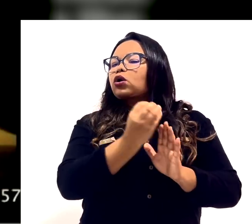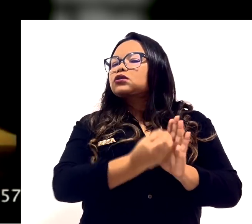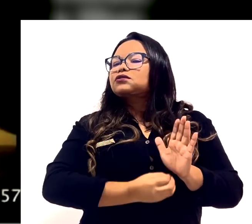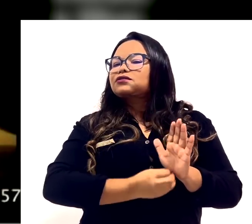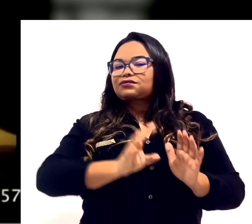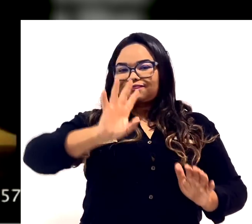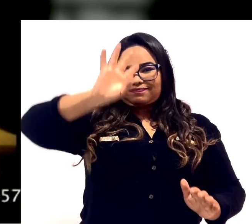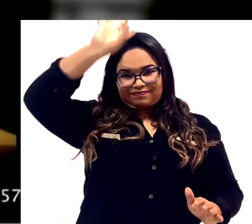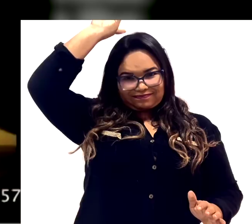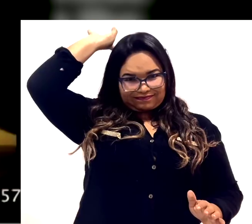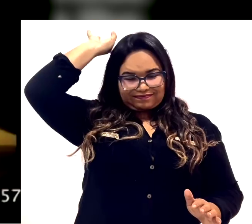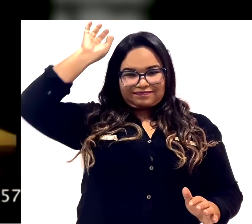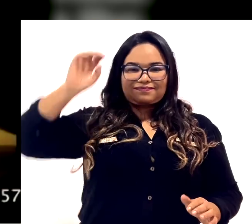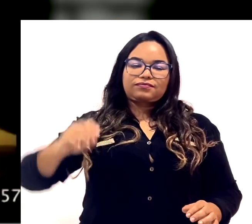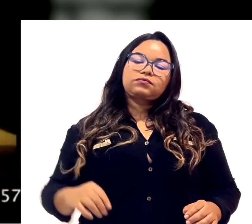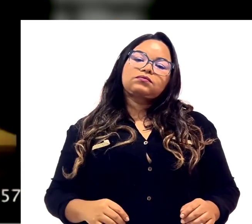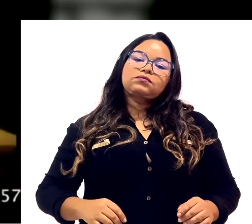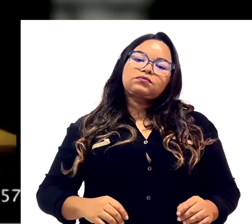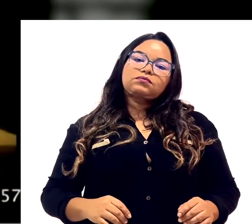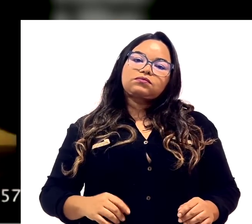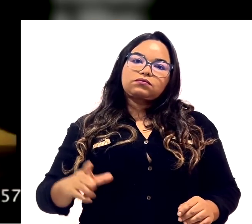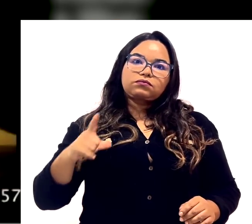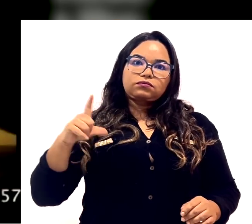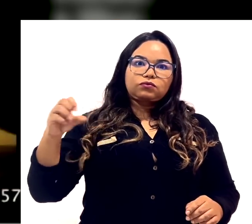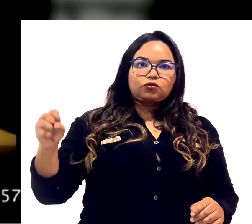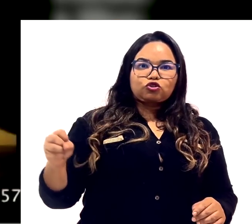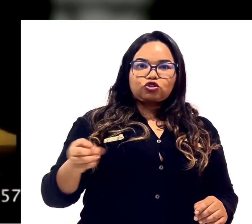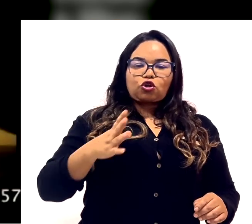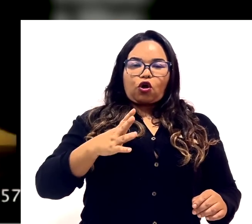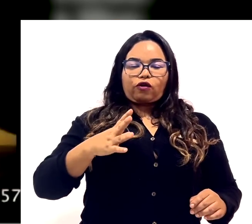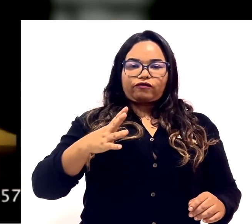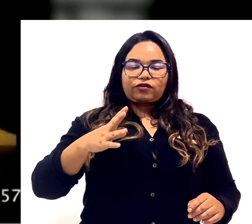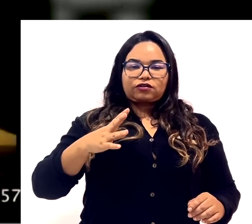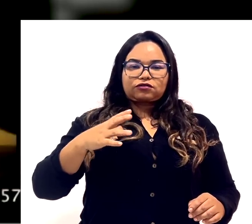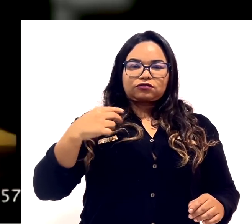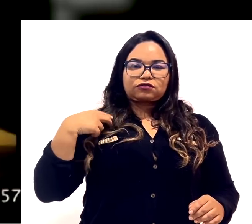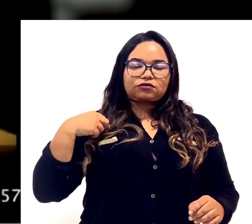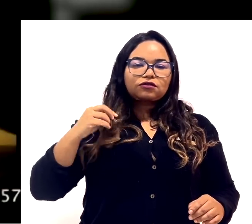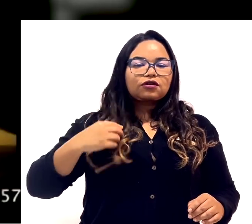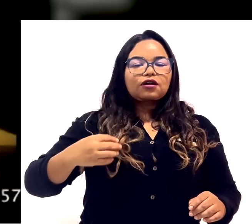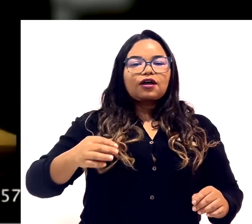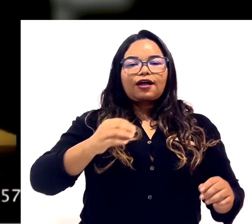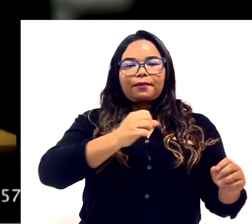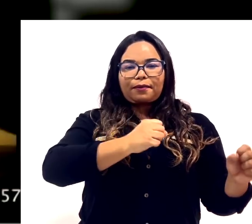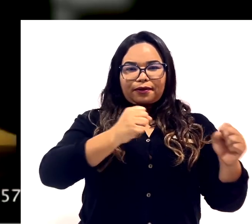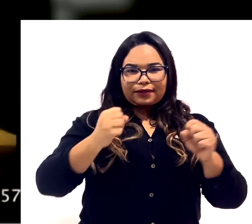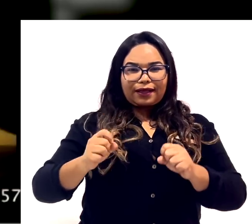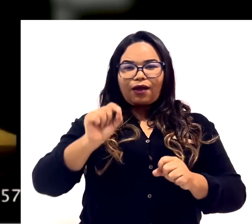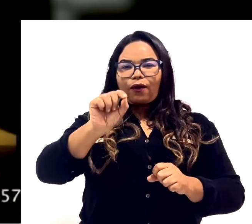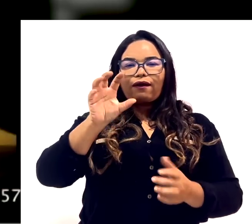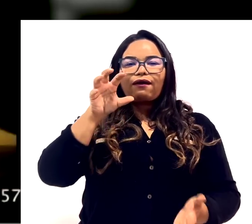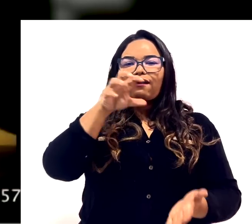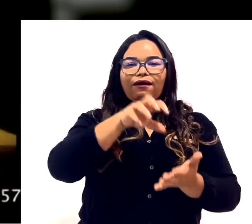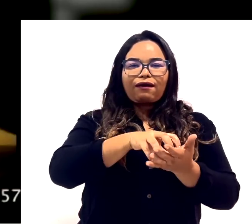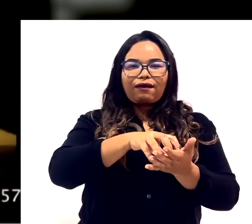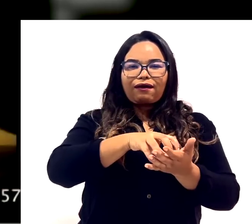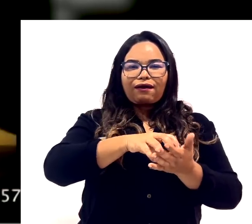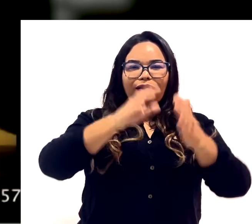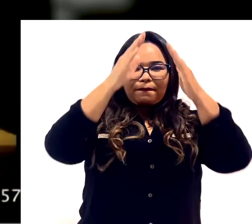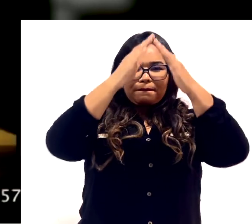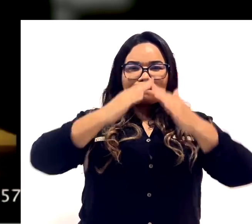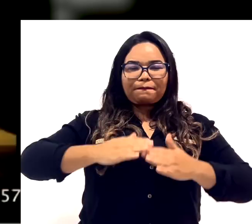as antigas ruínas do Império Romano se levantou uma nova ordem de Estado, cujo ponto central era a sede papal. Por